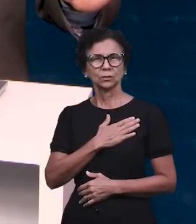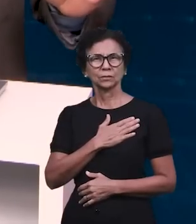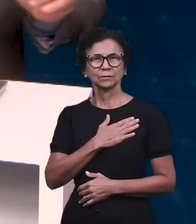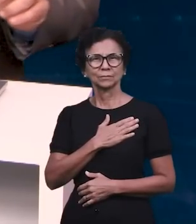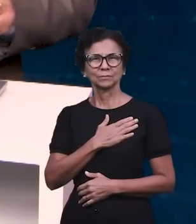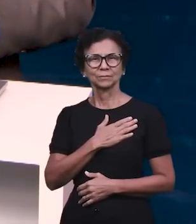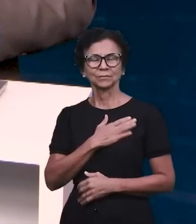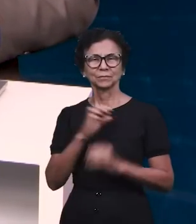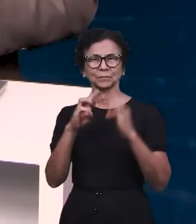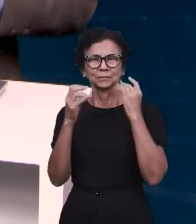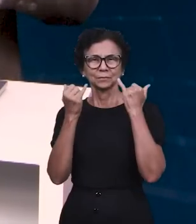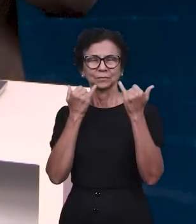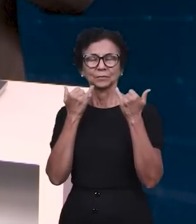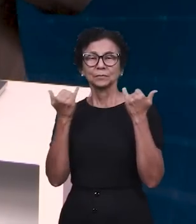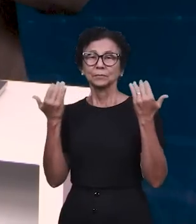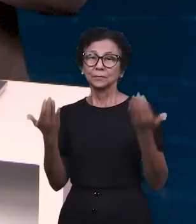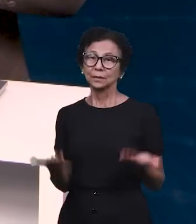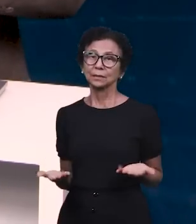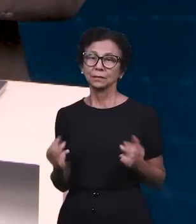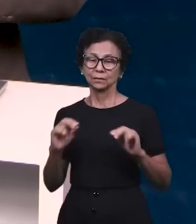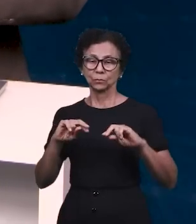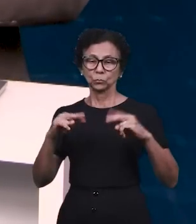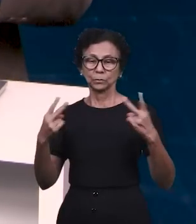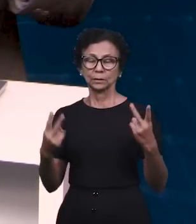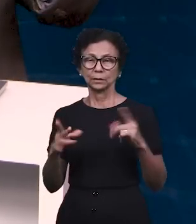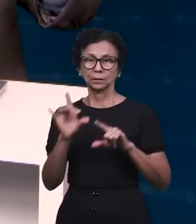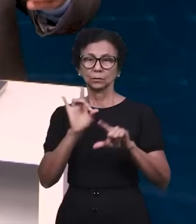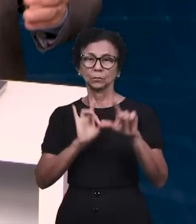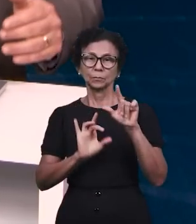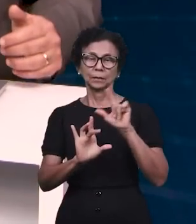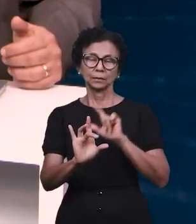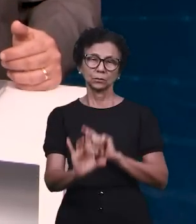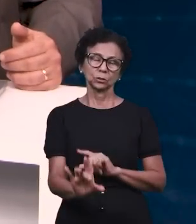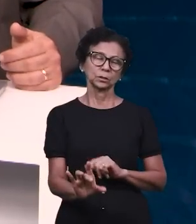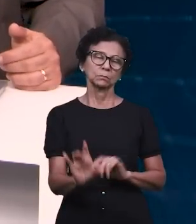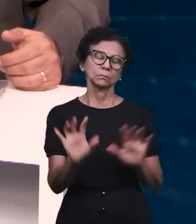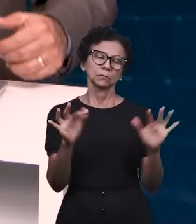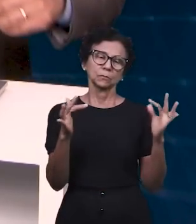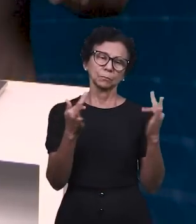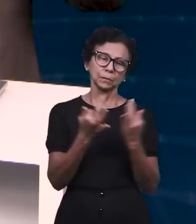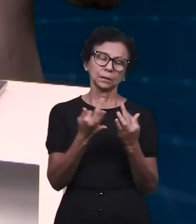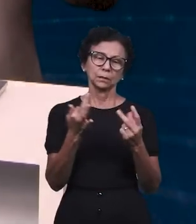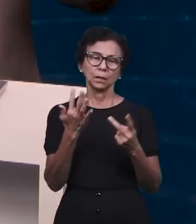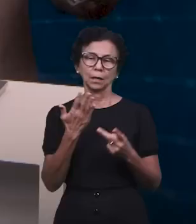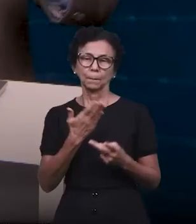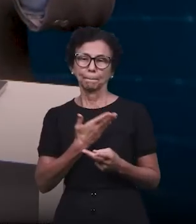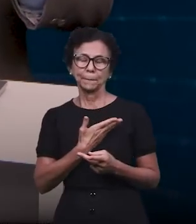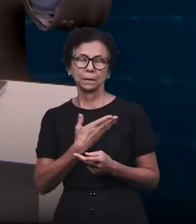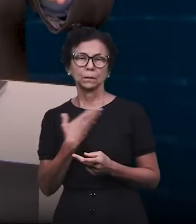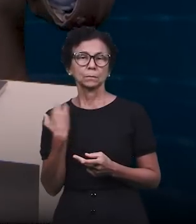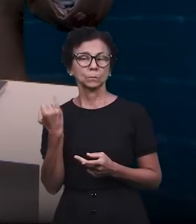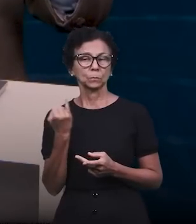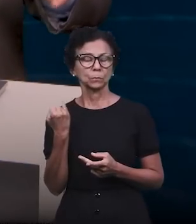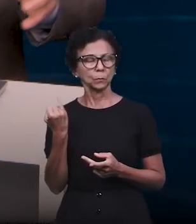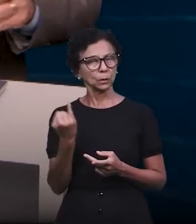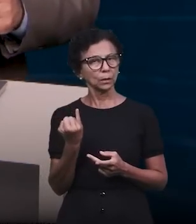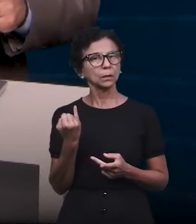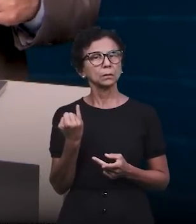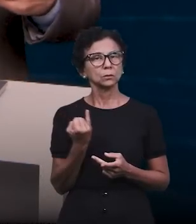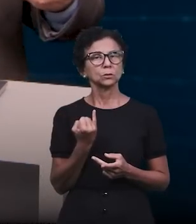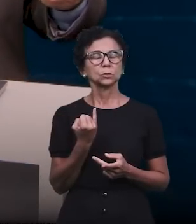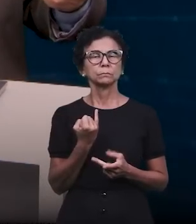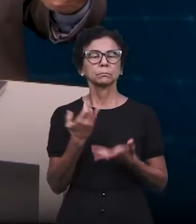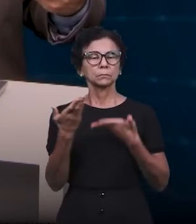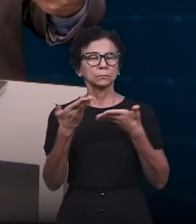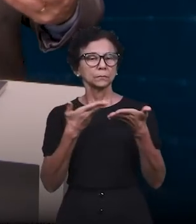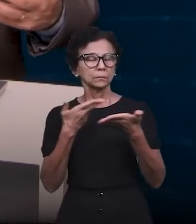Manai News? Olha só, compartilhe o link deste programa, deste conteúdo, compartilhe com a sua família, com os seus amigos. É muito importante quando